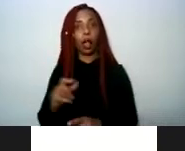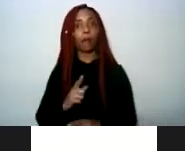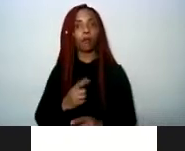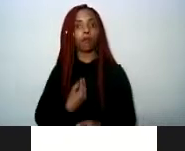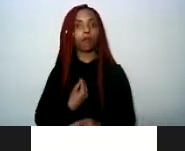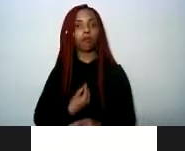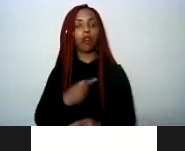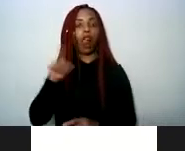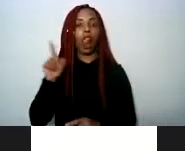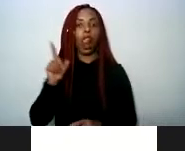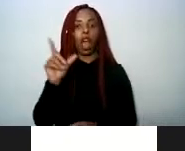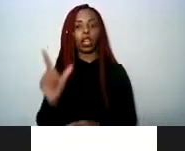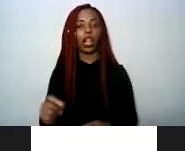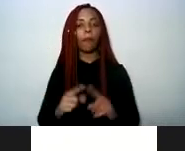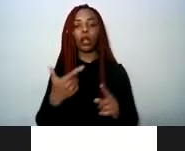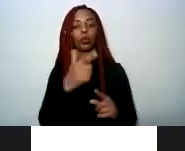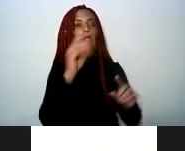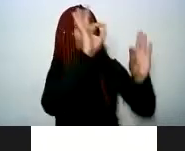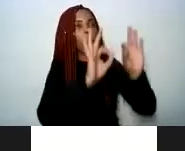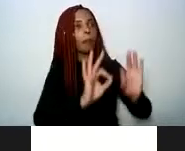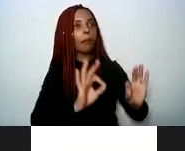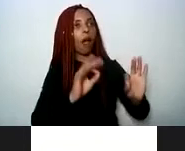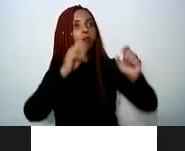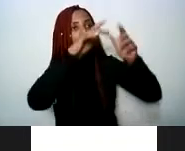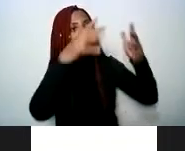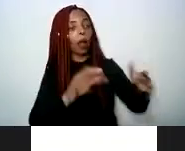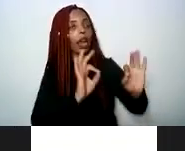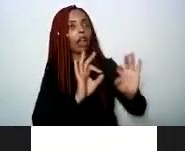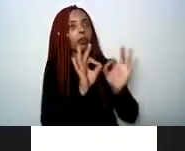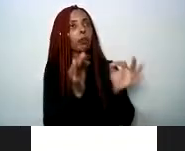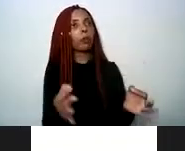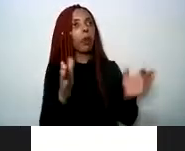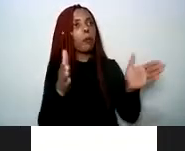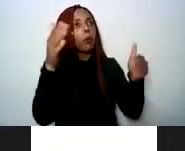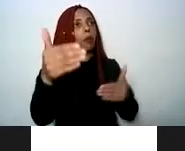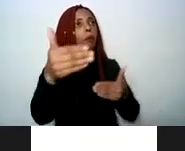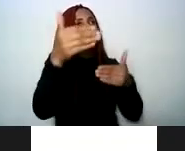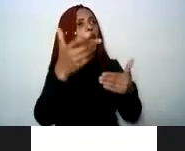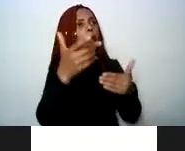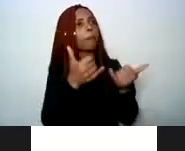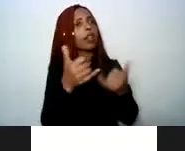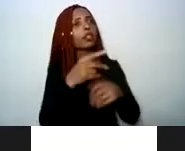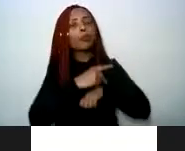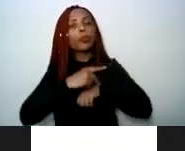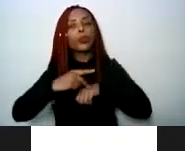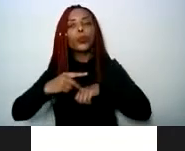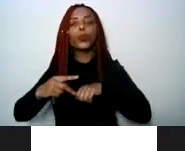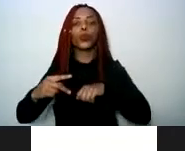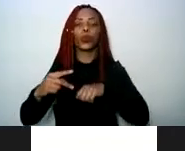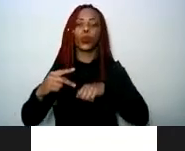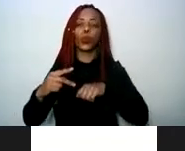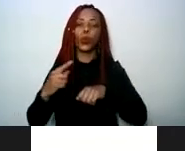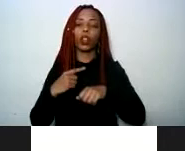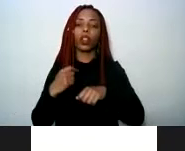ornamentos sem os revestimentos eles acabaram se transformando até em formas super puras com algumas aberturas